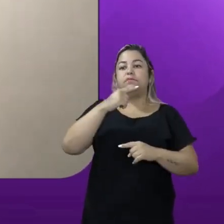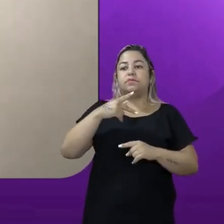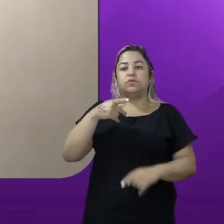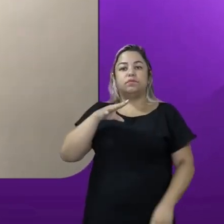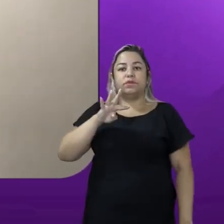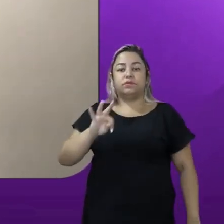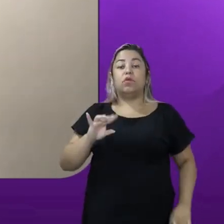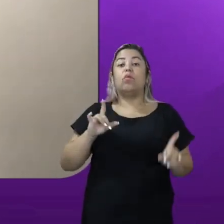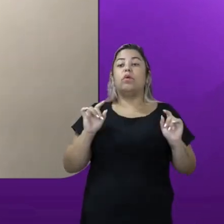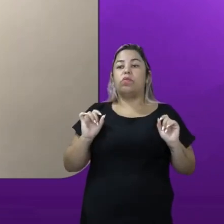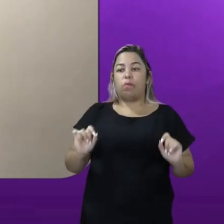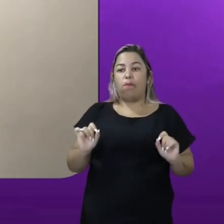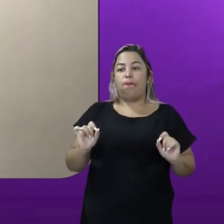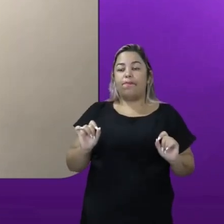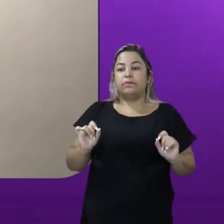PT